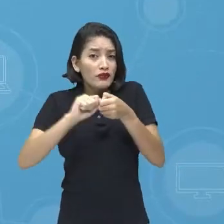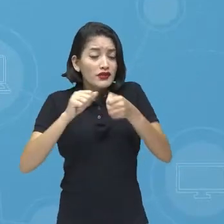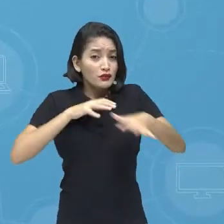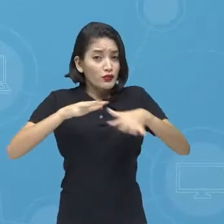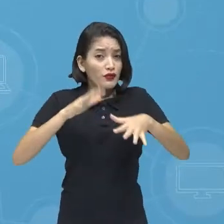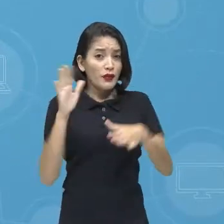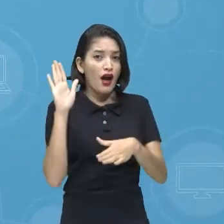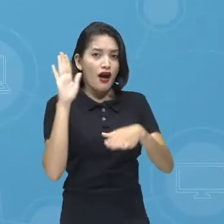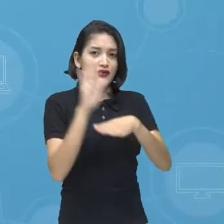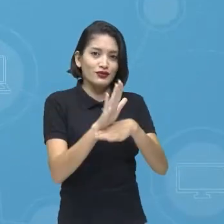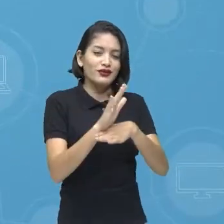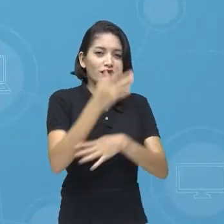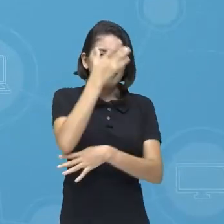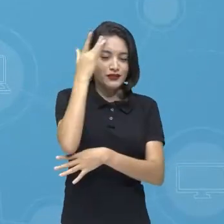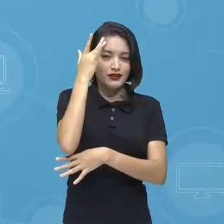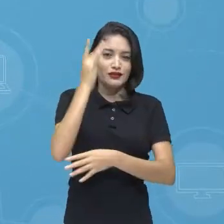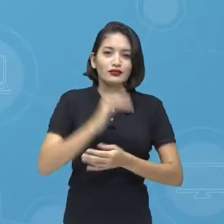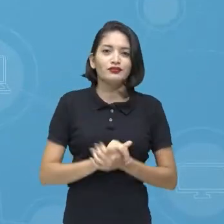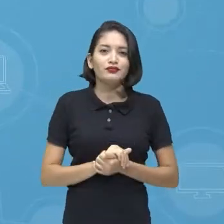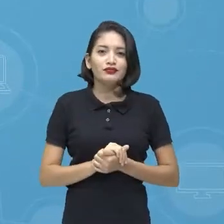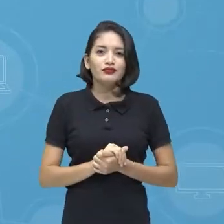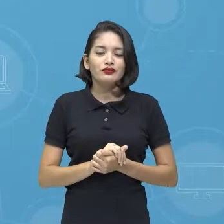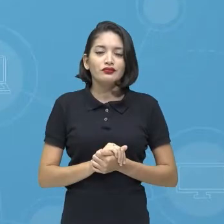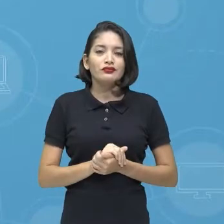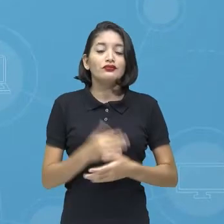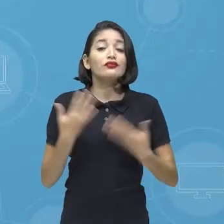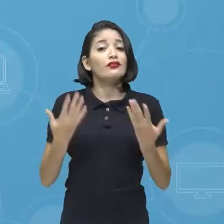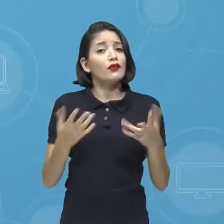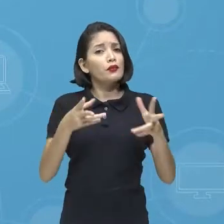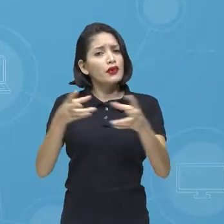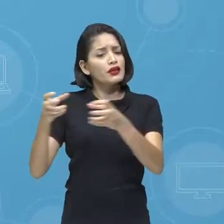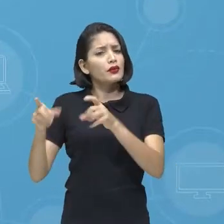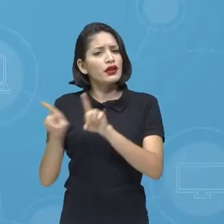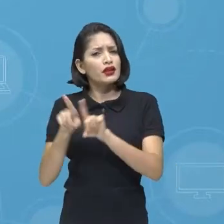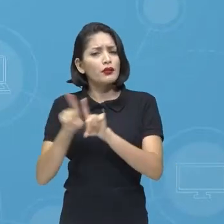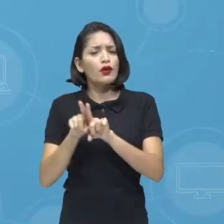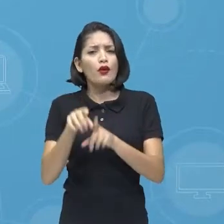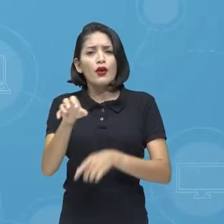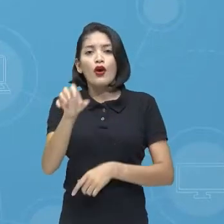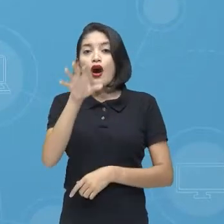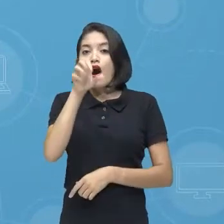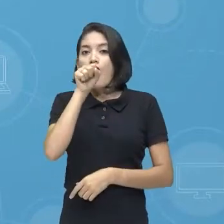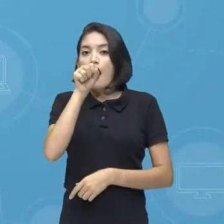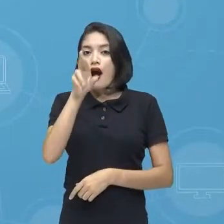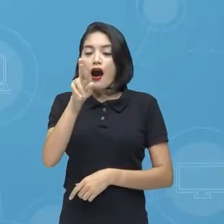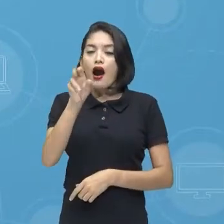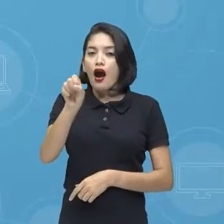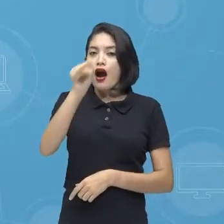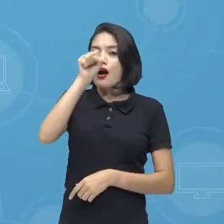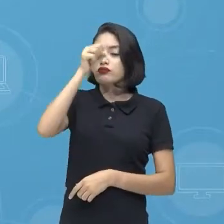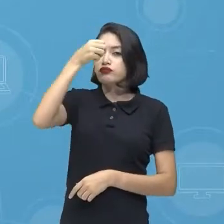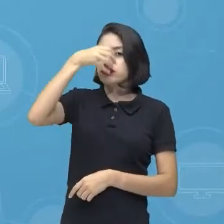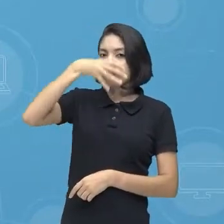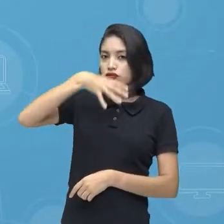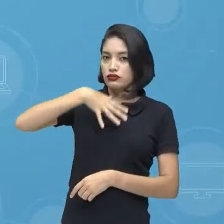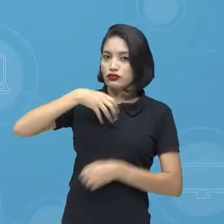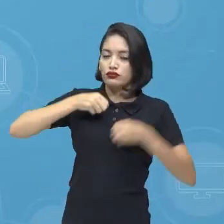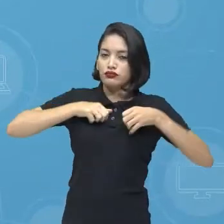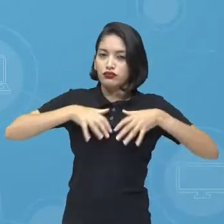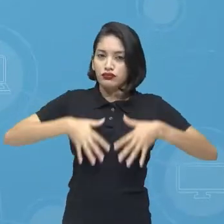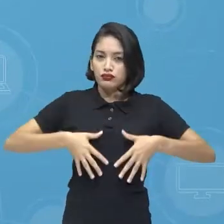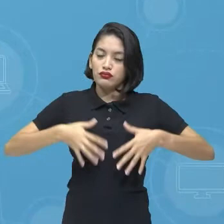ajudar a pessoa, né? Então, a gente vai observar também como é que o ar ele entra nos pulmões. A gente vai observar